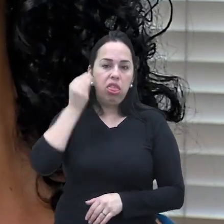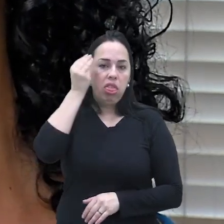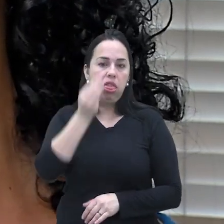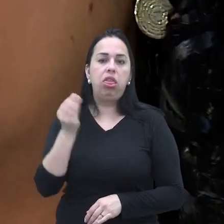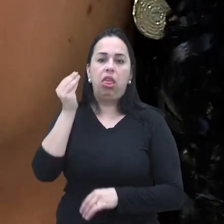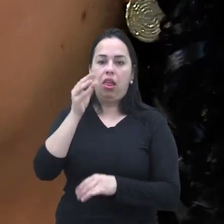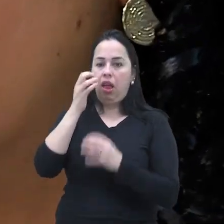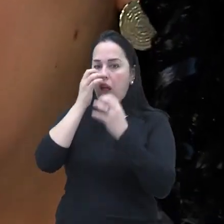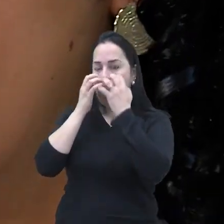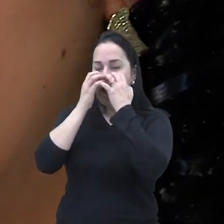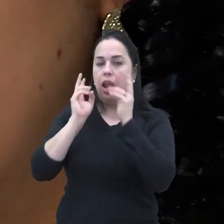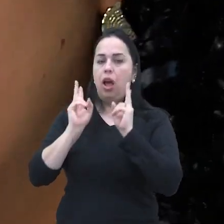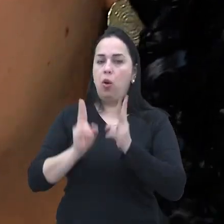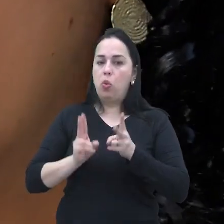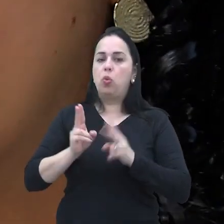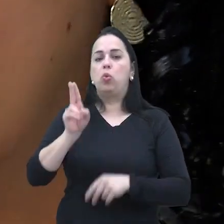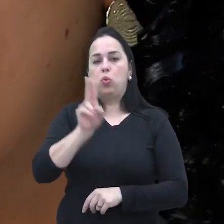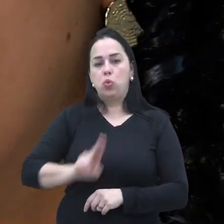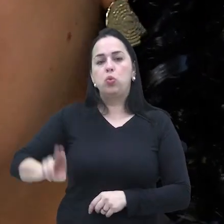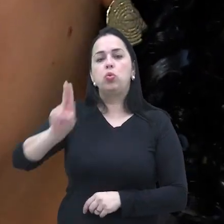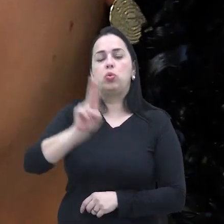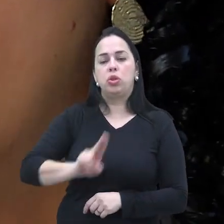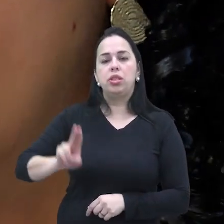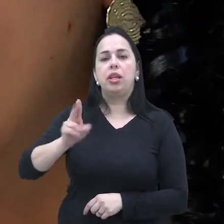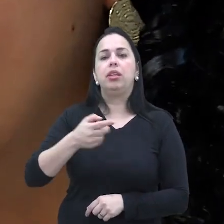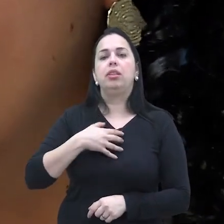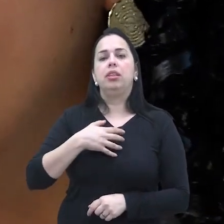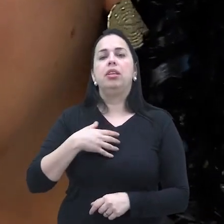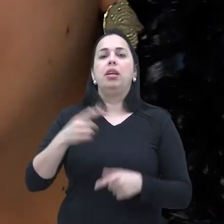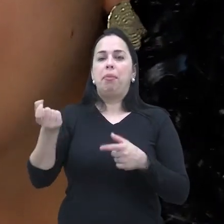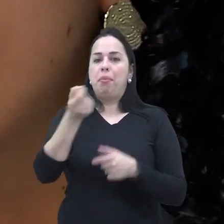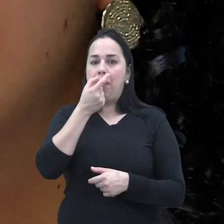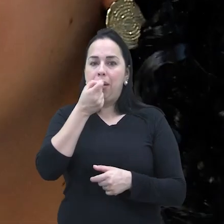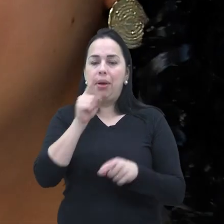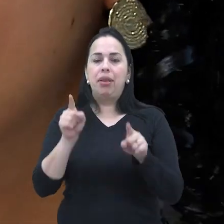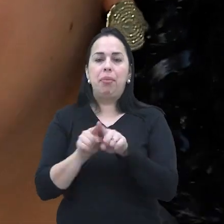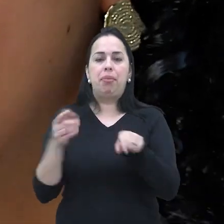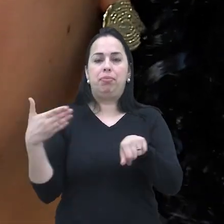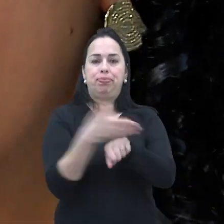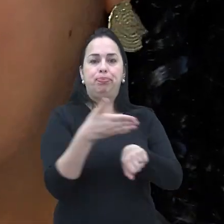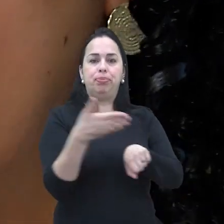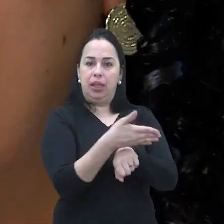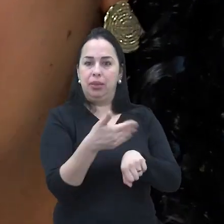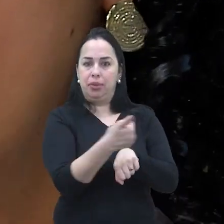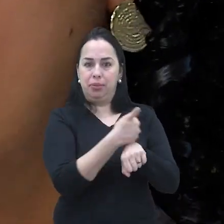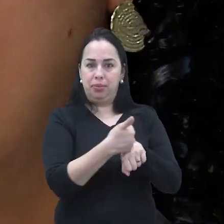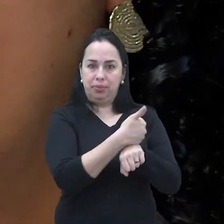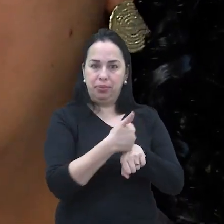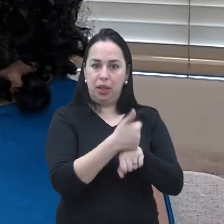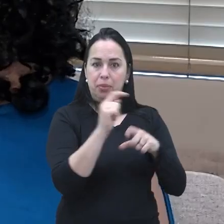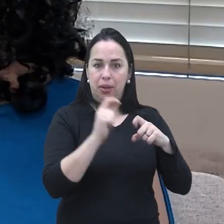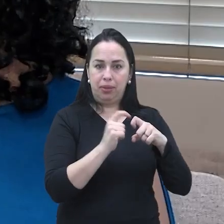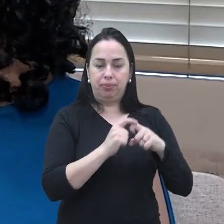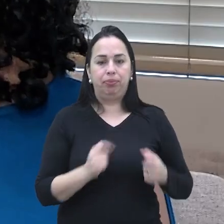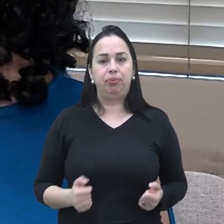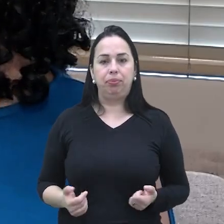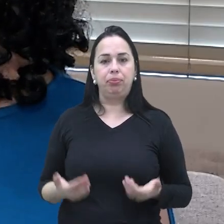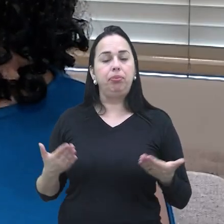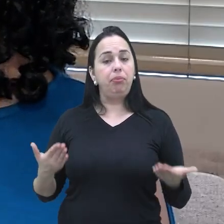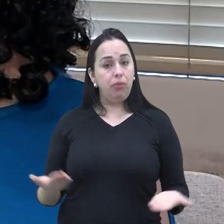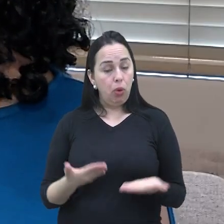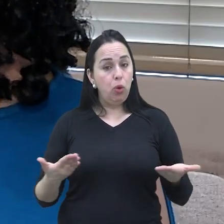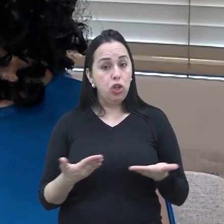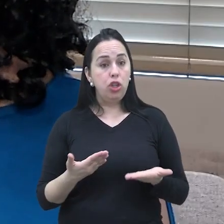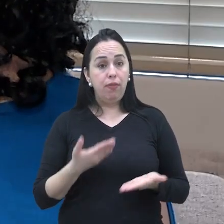com a asma, ela faz uso frequente de medicamentos e mantém consultas regulares com especialista. Hoje eu faço